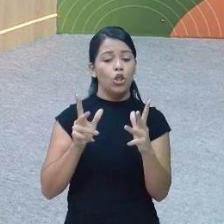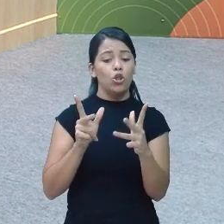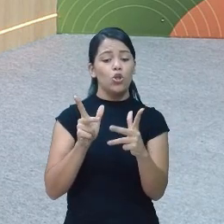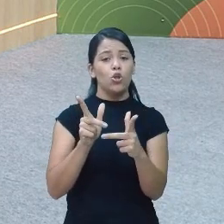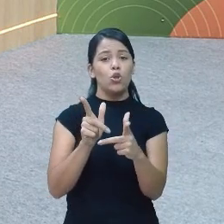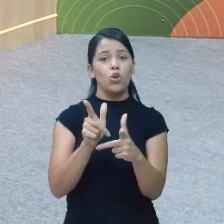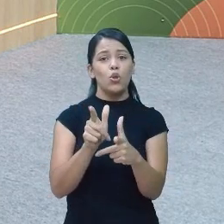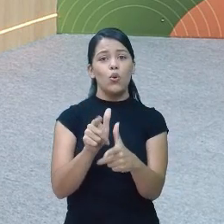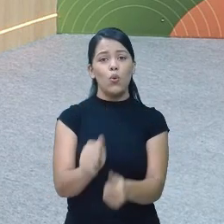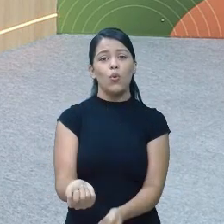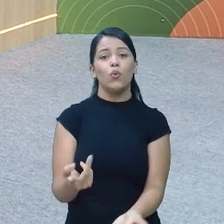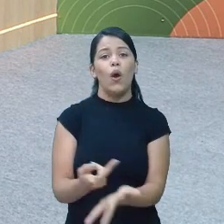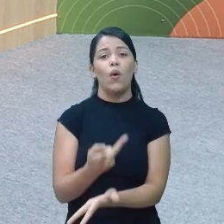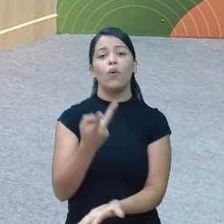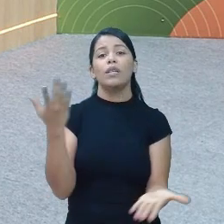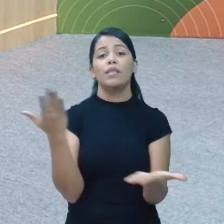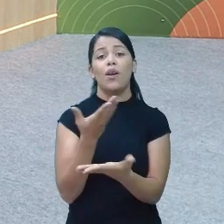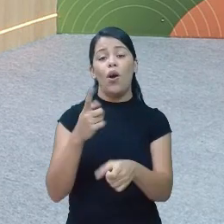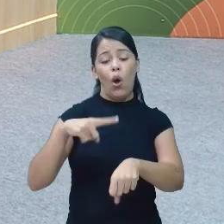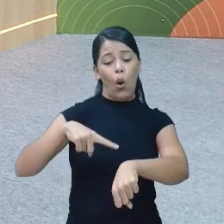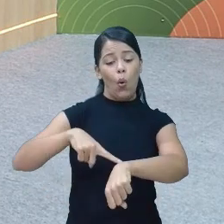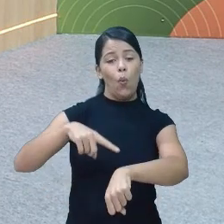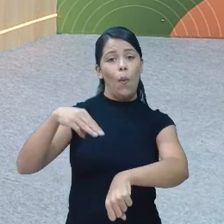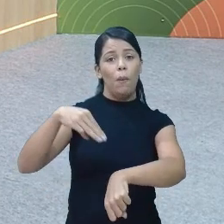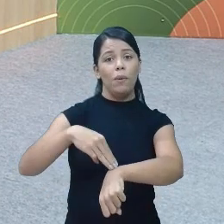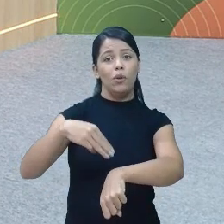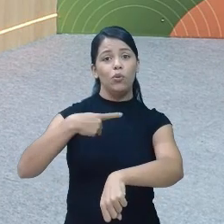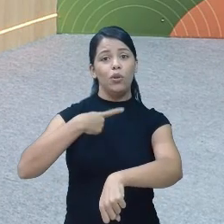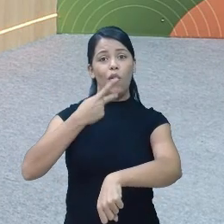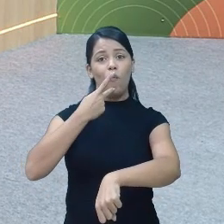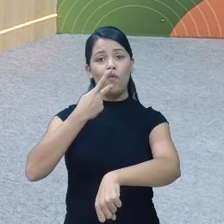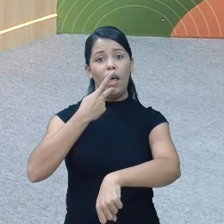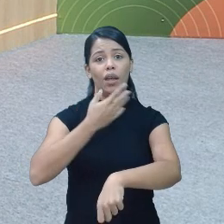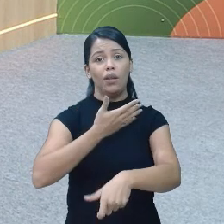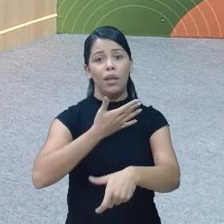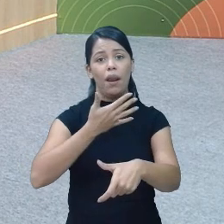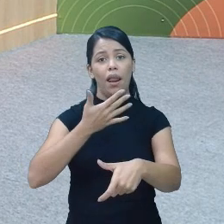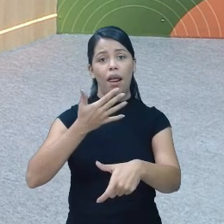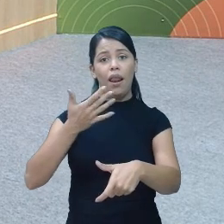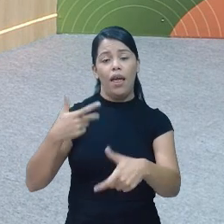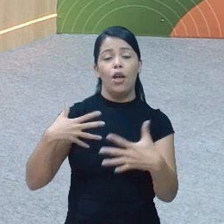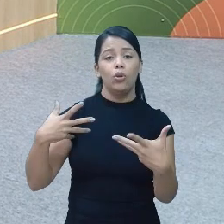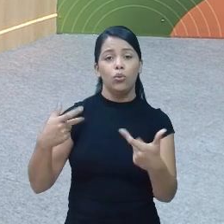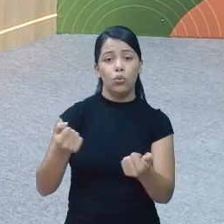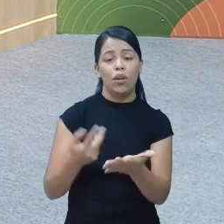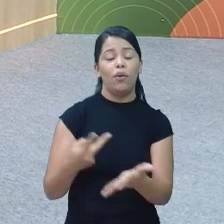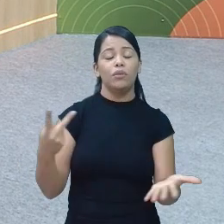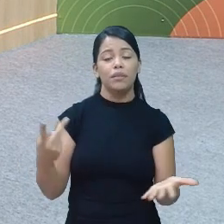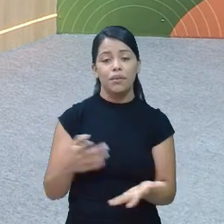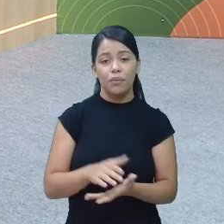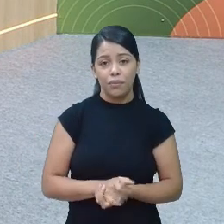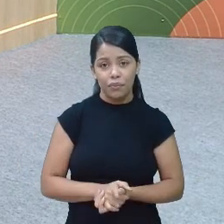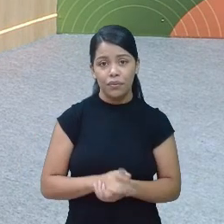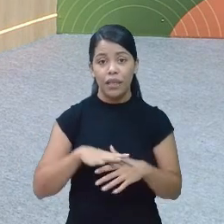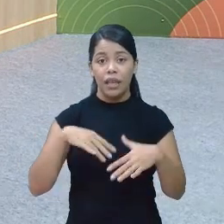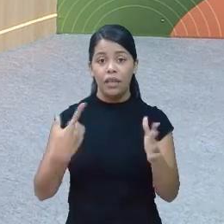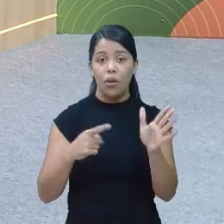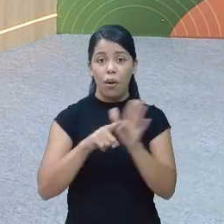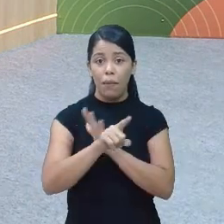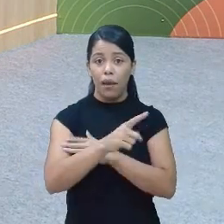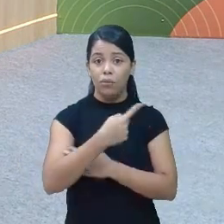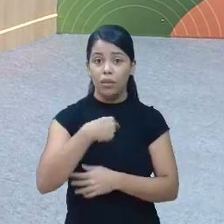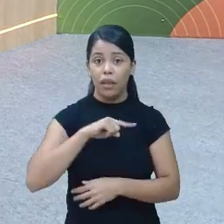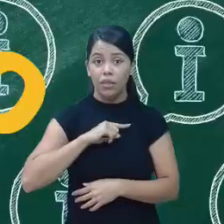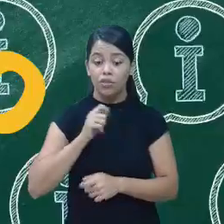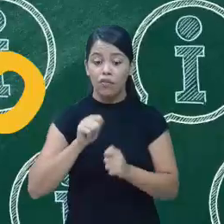certinho, mais ou menos 1 minuto, e todas essas informações apareceram aí, tá certo? Só que a pergunta que a gente faz é o